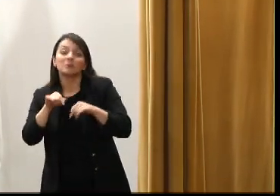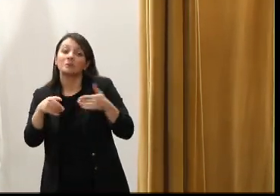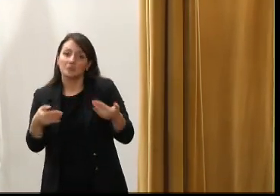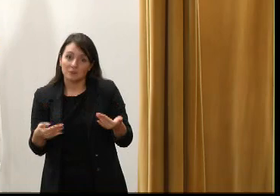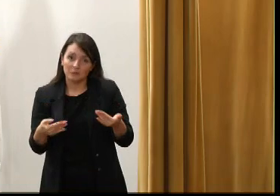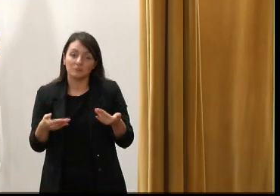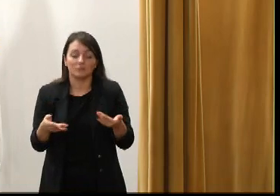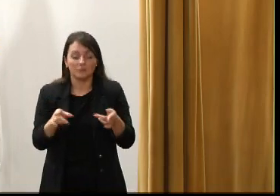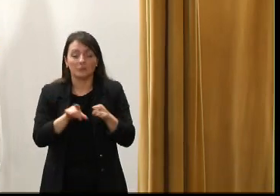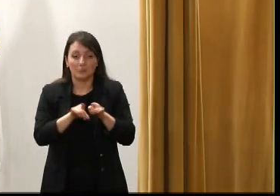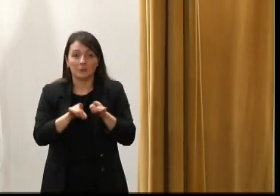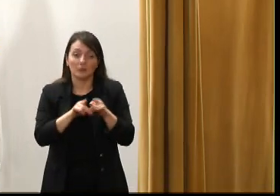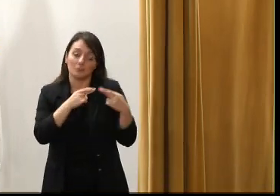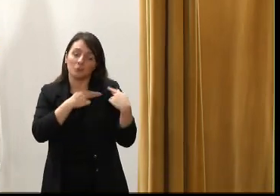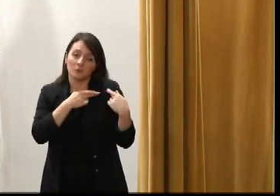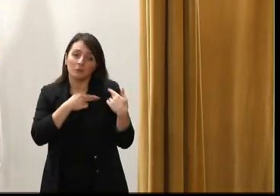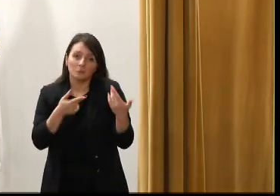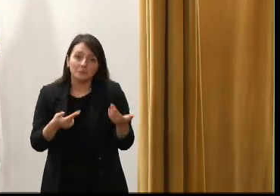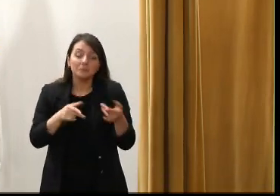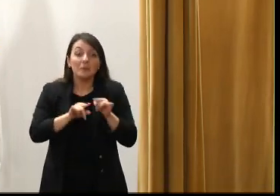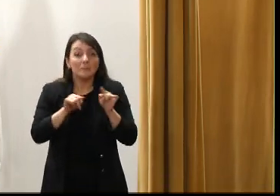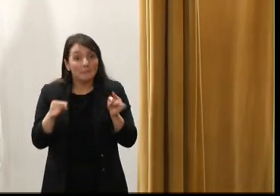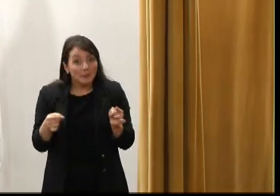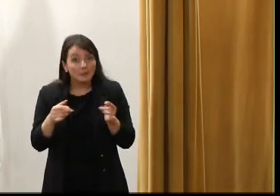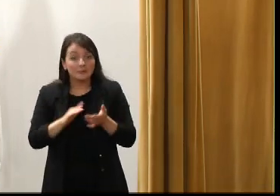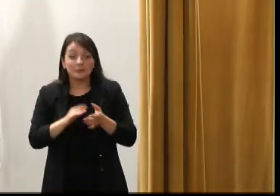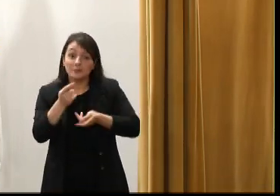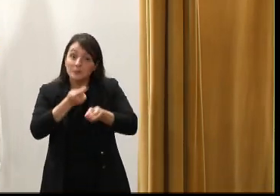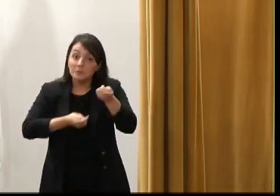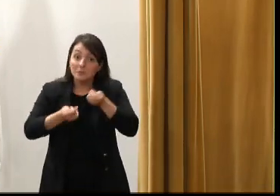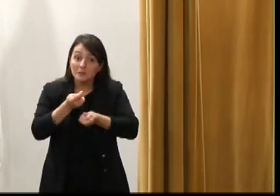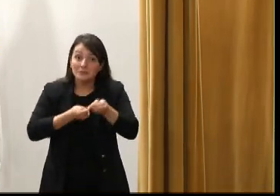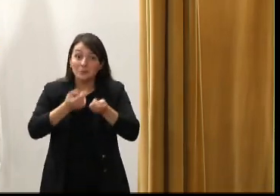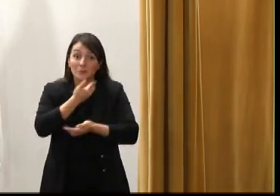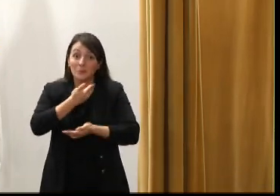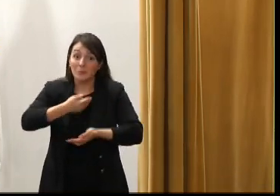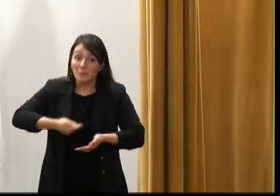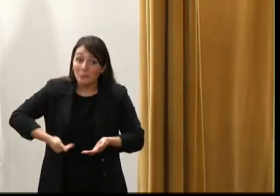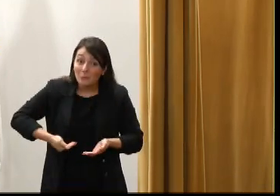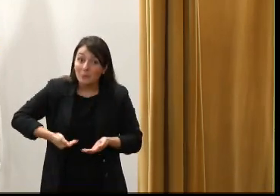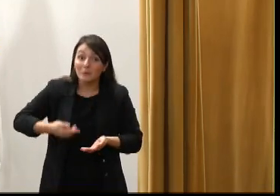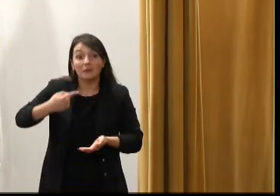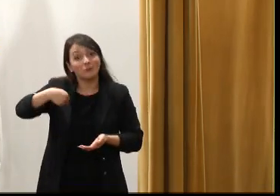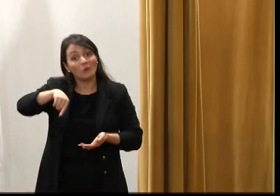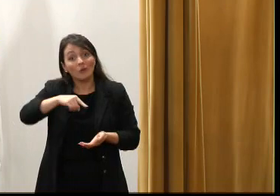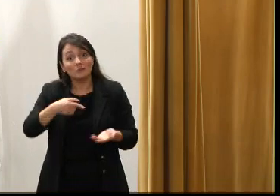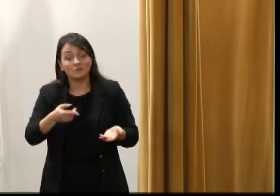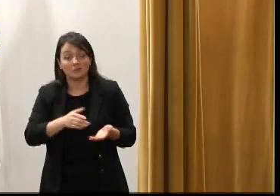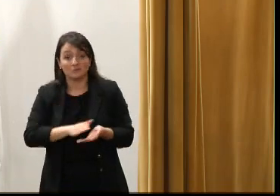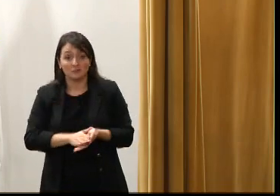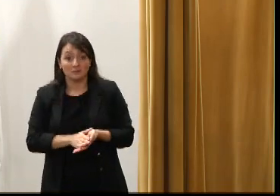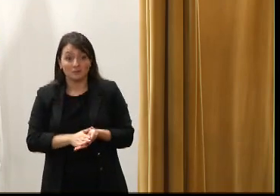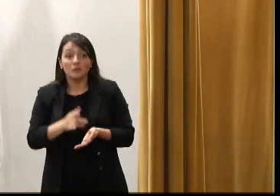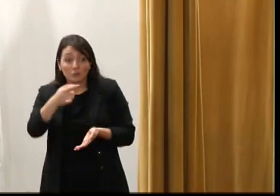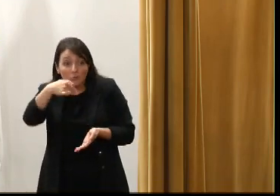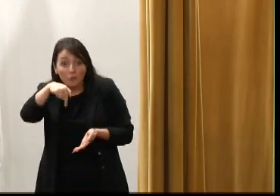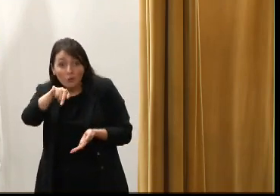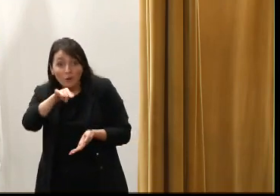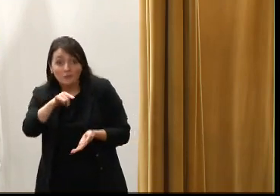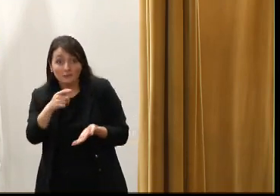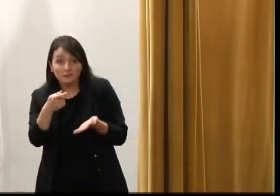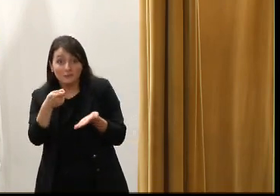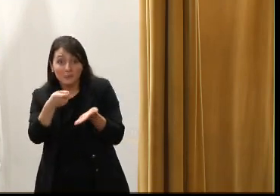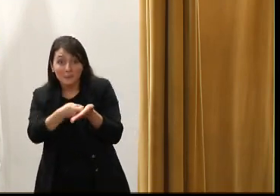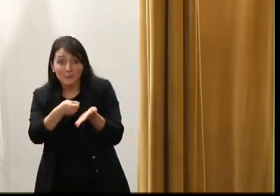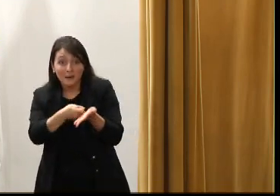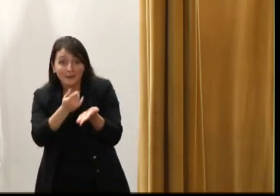com isso? Eu quero dizer que a administração pública somos nós. Nós somos os pagadores de